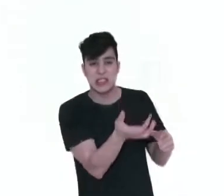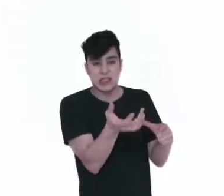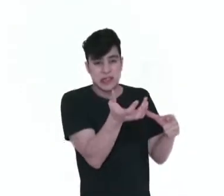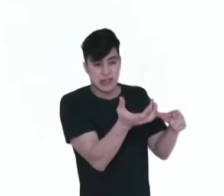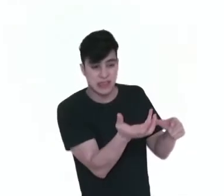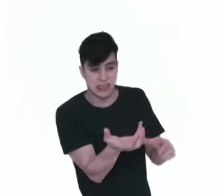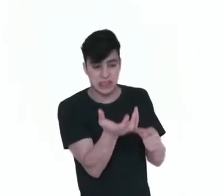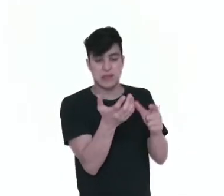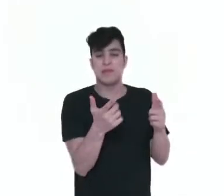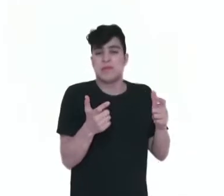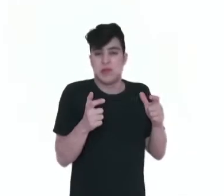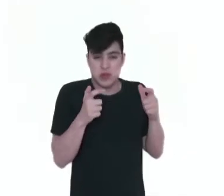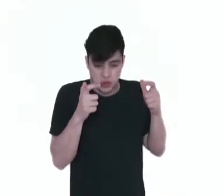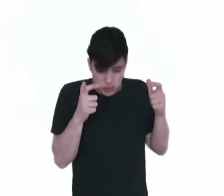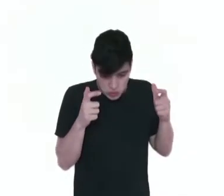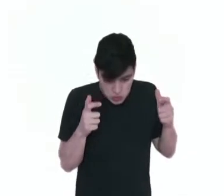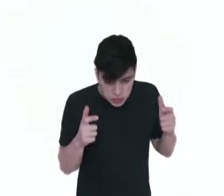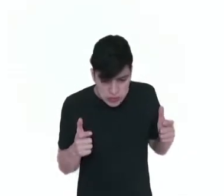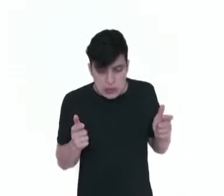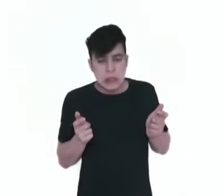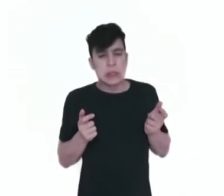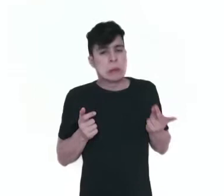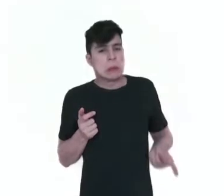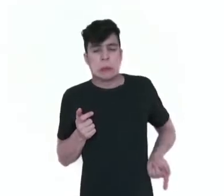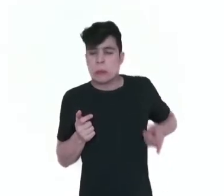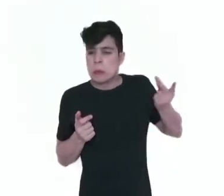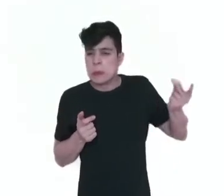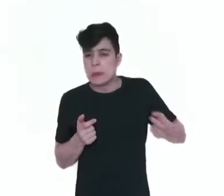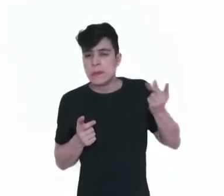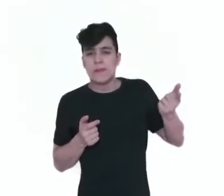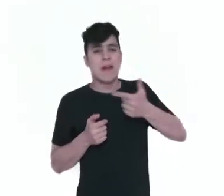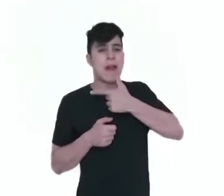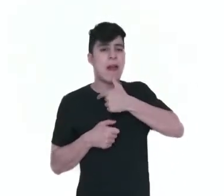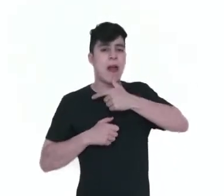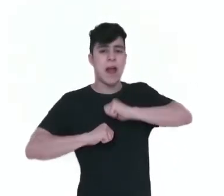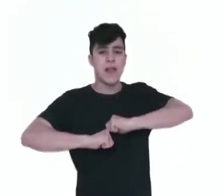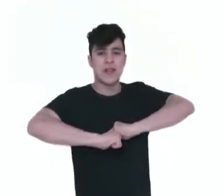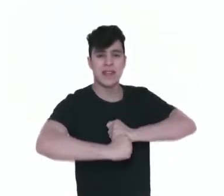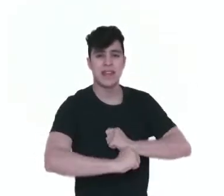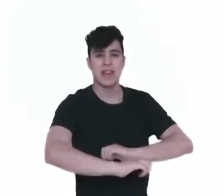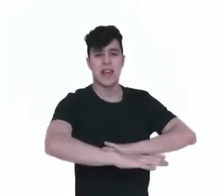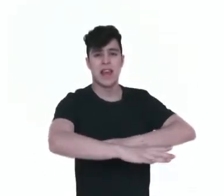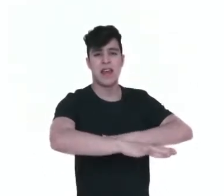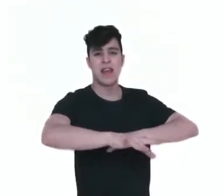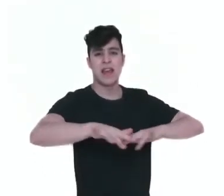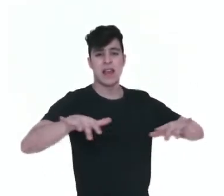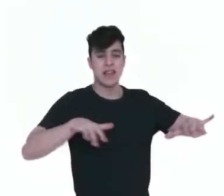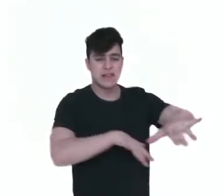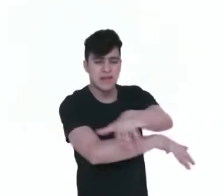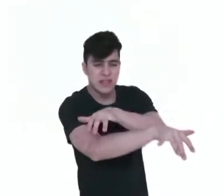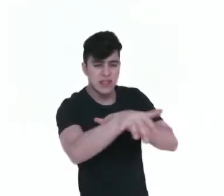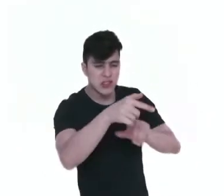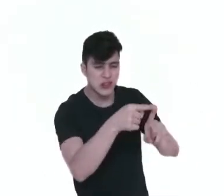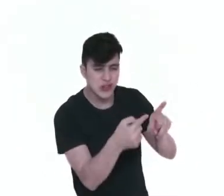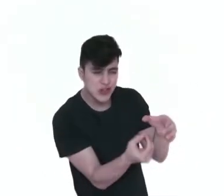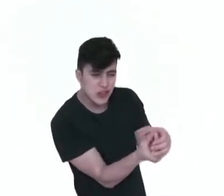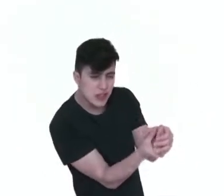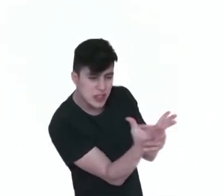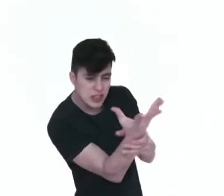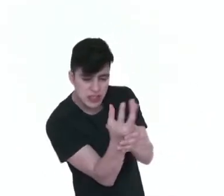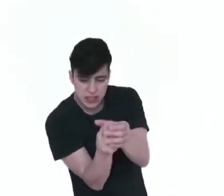as áreas que permanecem inundadas o ano todo vão desenvolver ali certos tipos